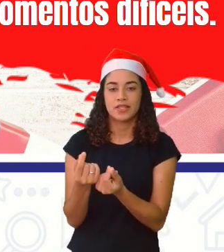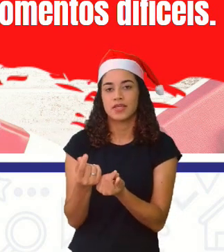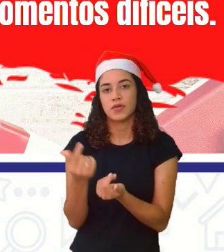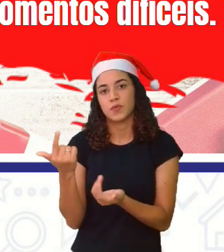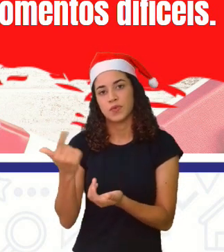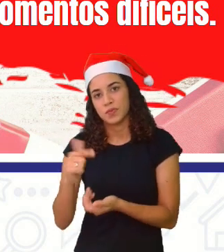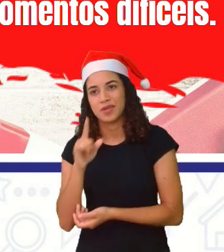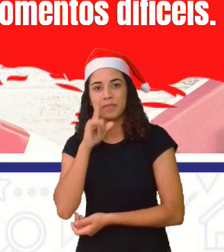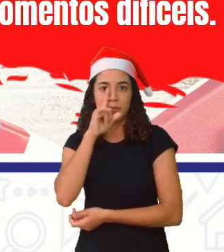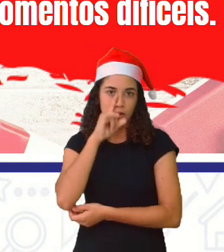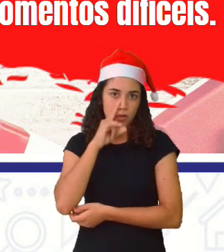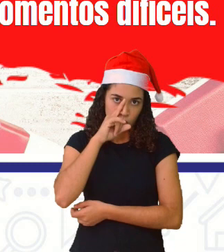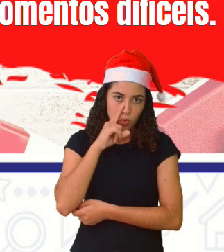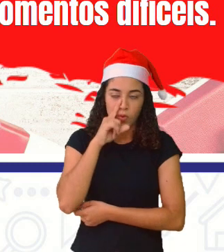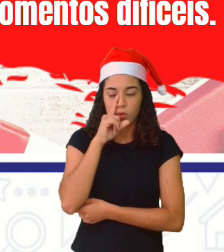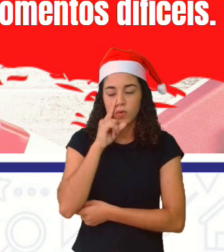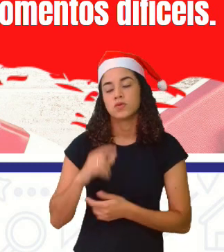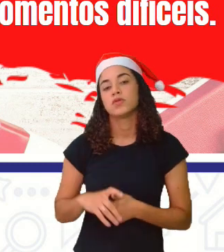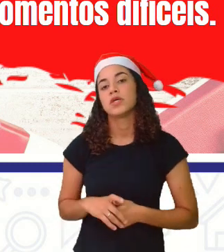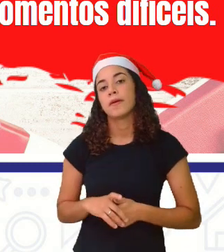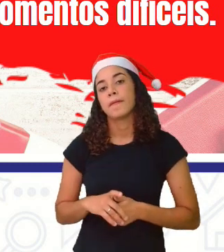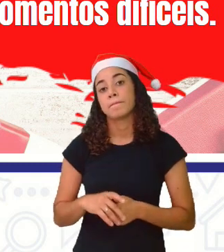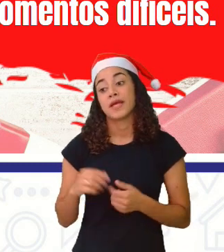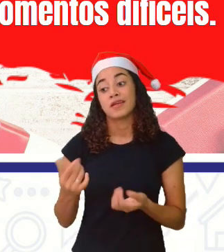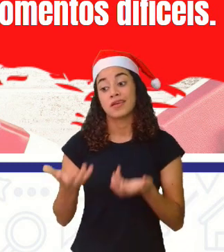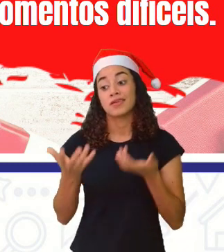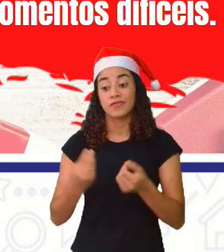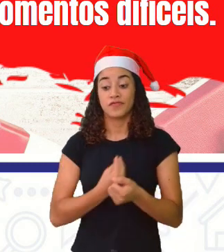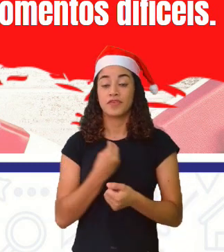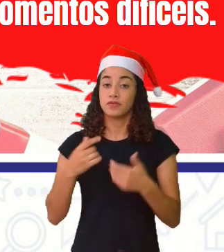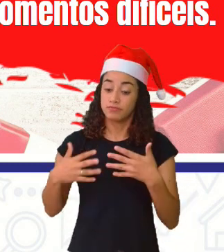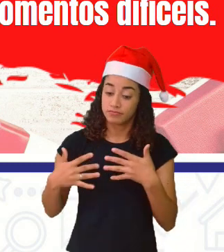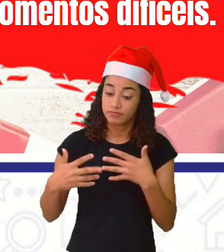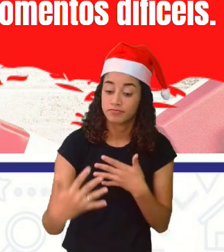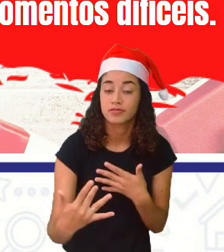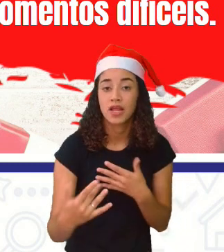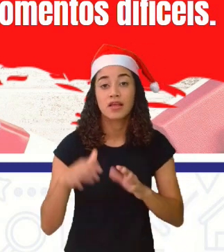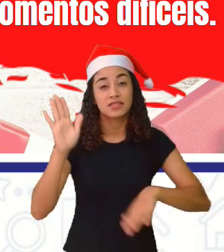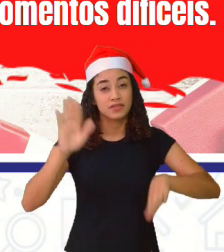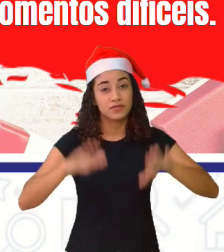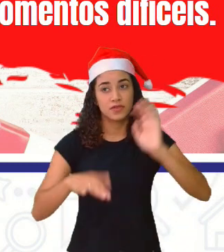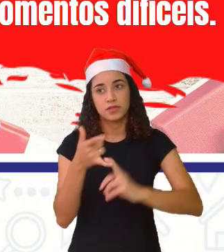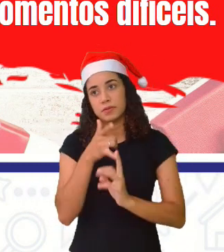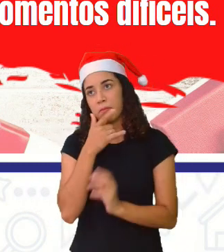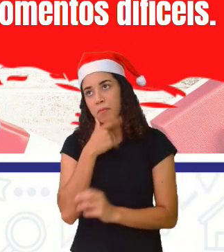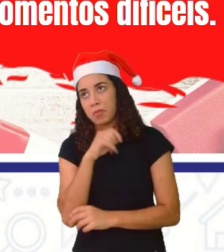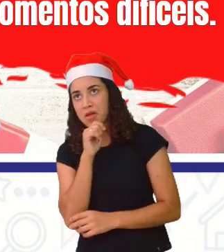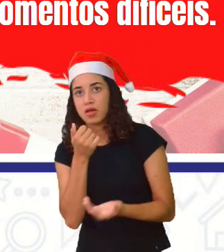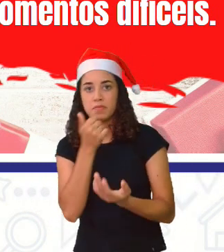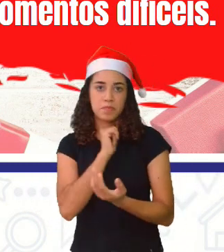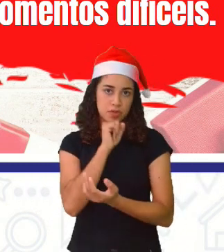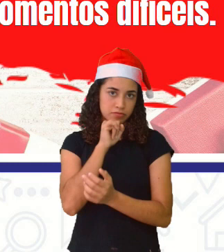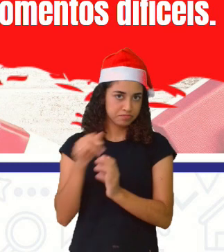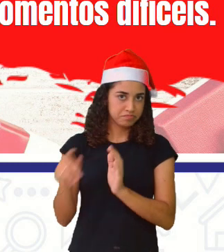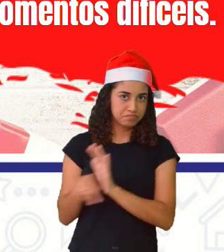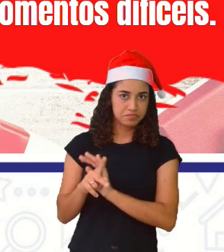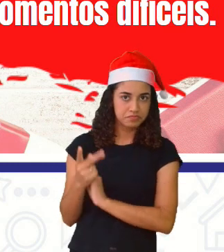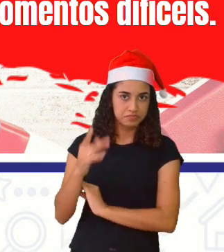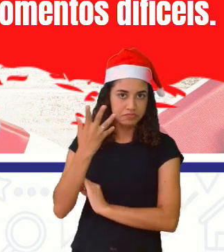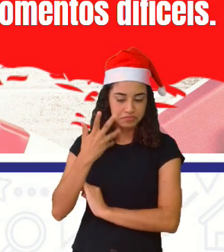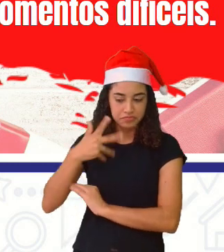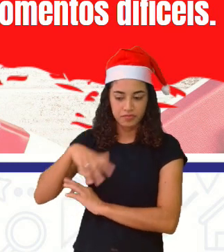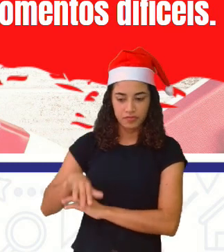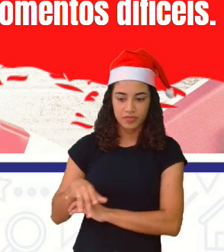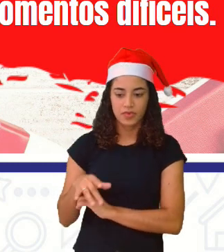né? Então, para tentar sobreviver, às vezes os pais dessas crianças, né, entregavam